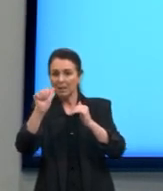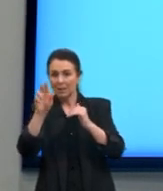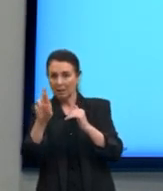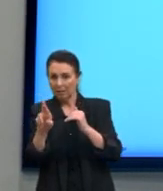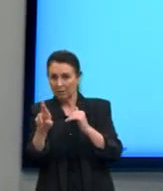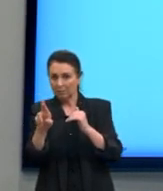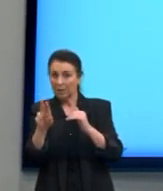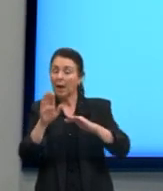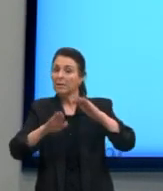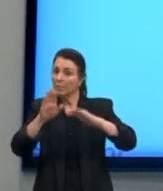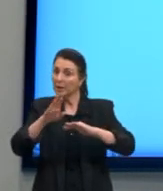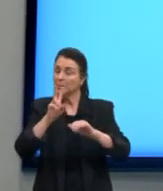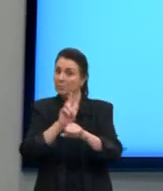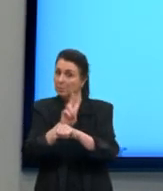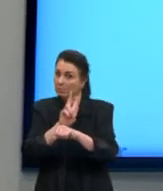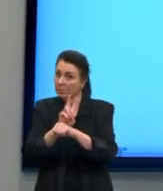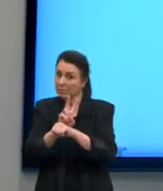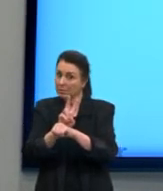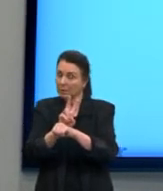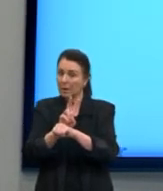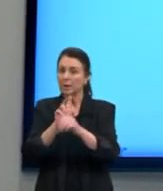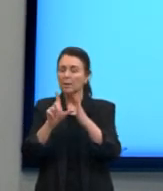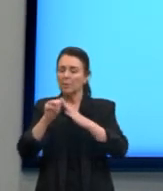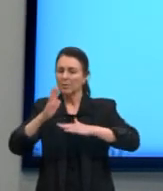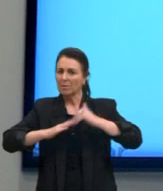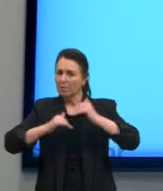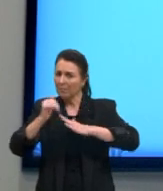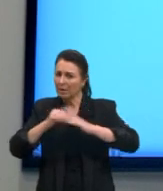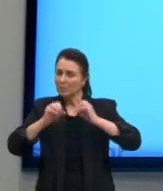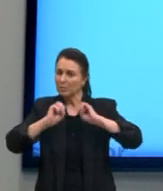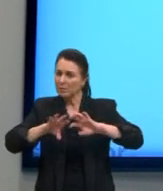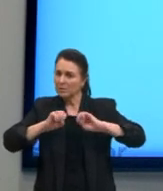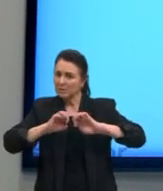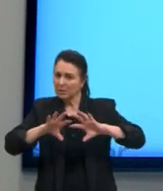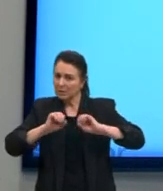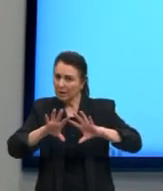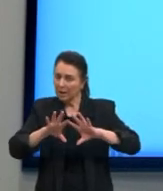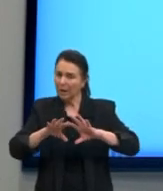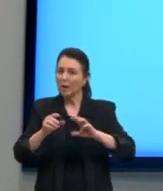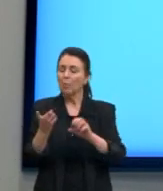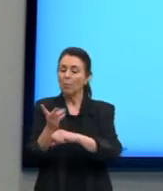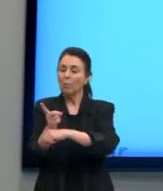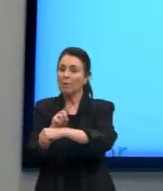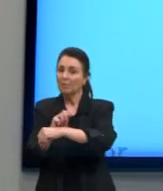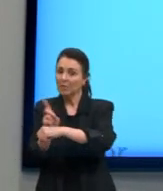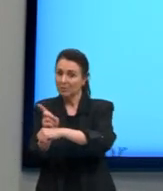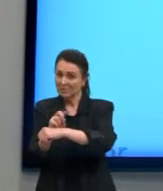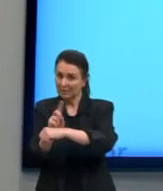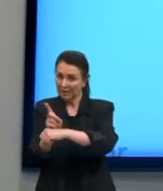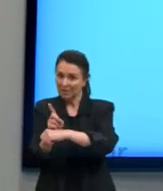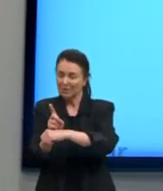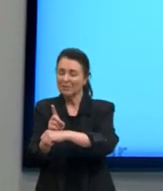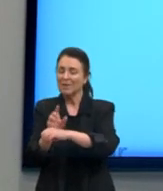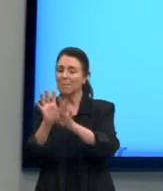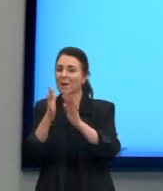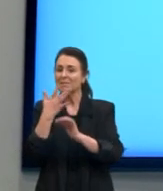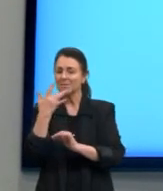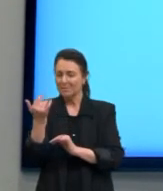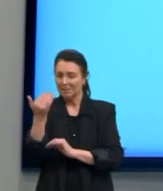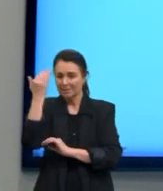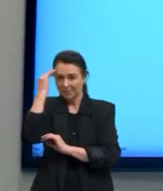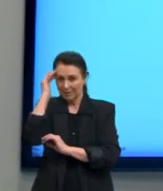tá na prática depois quando a gente for trabalhar com velocidade vai ficar mais simples de compreender